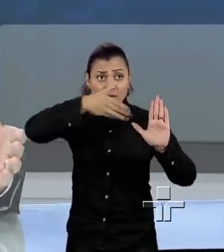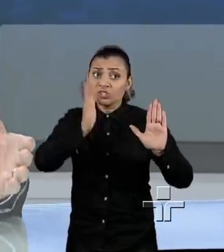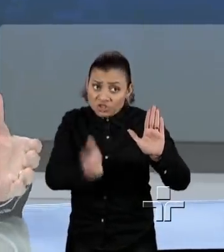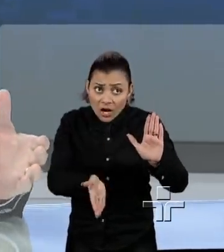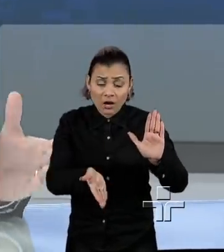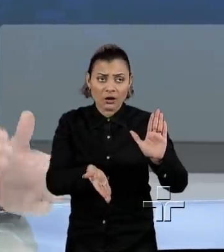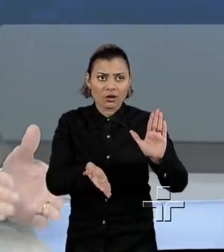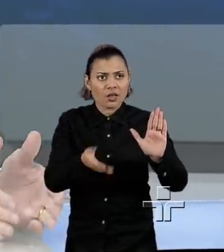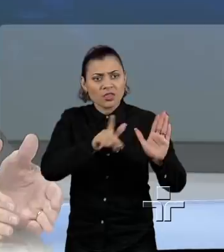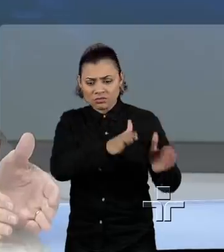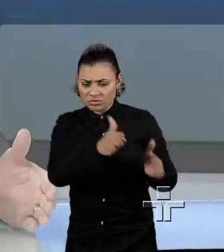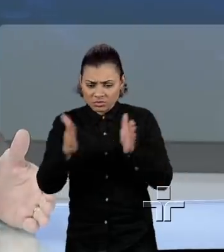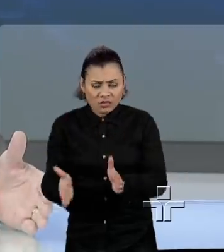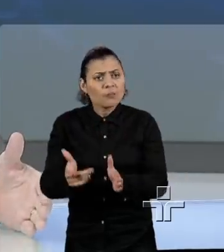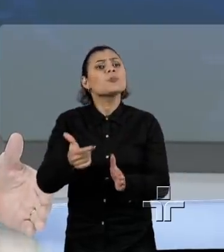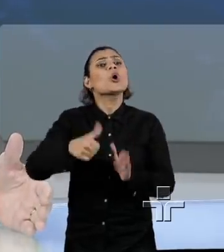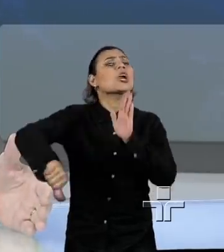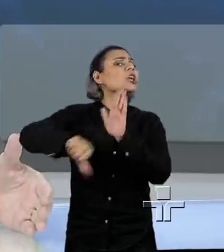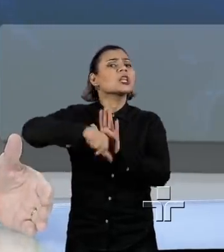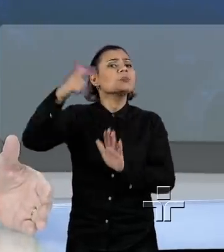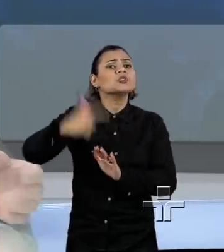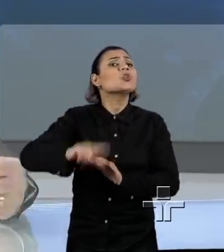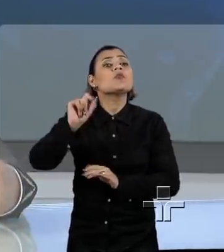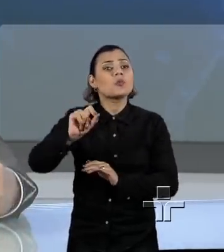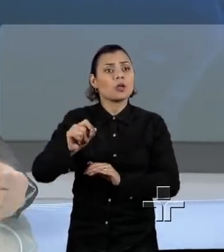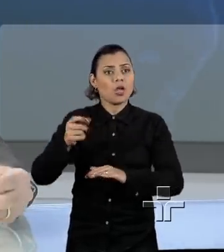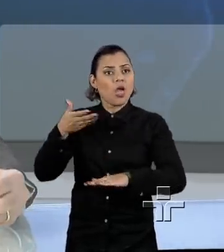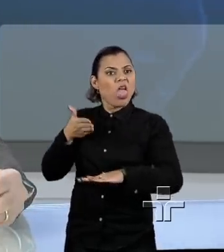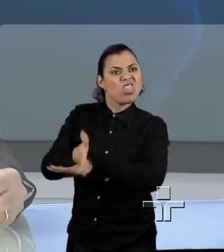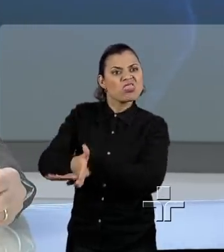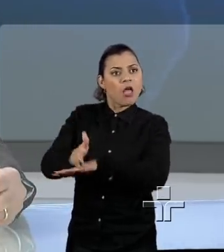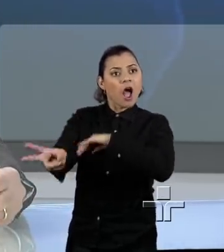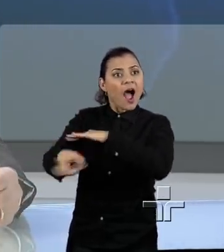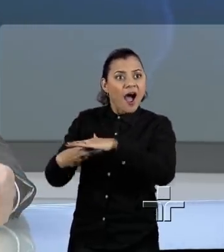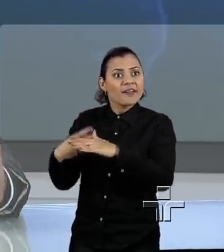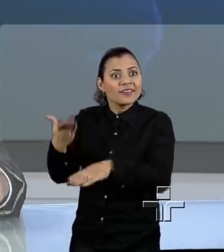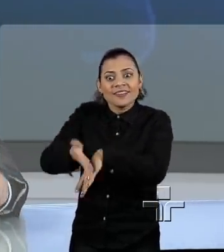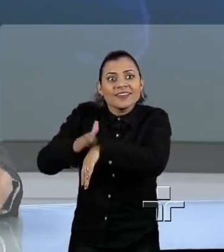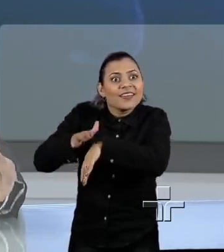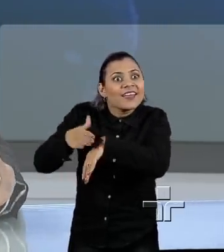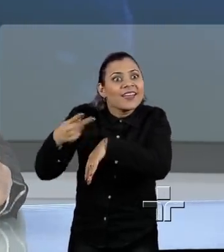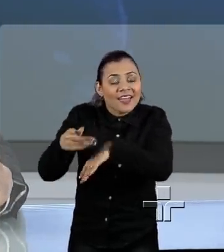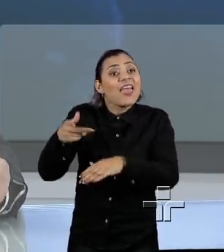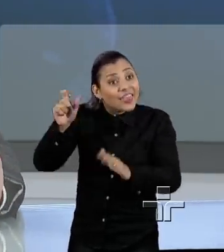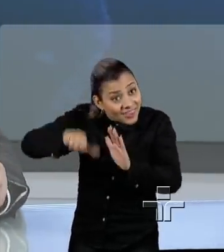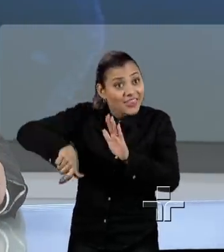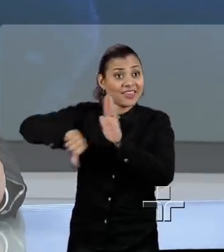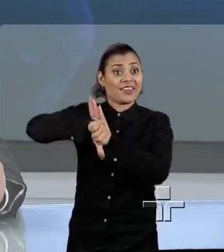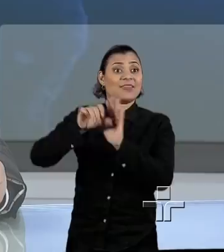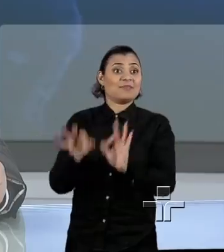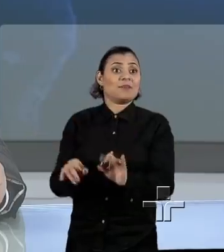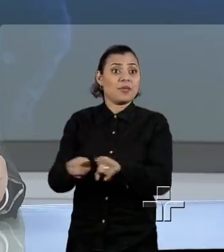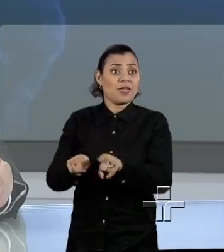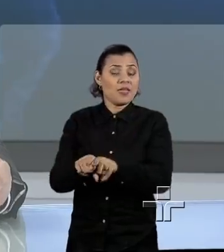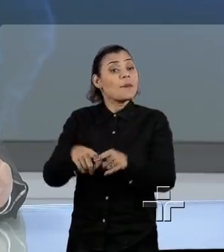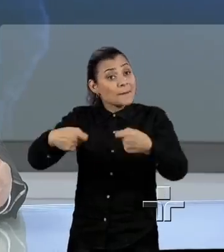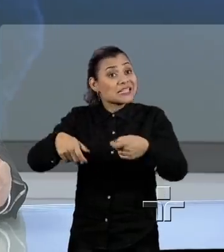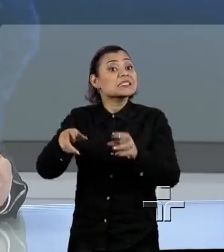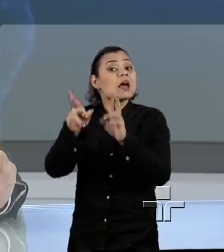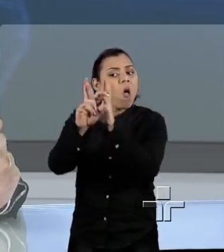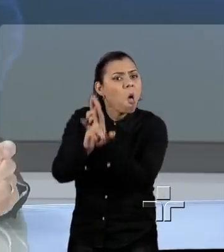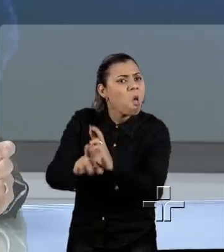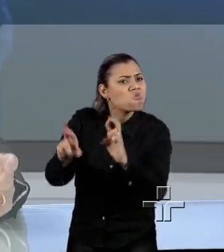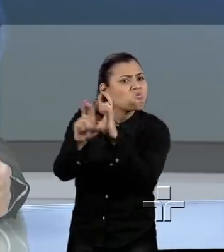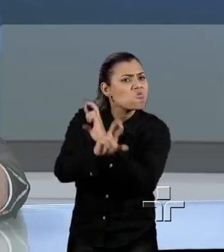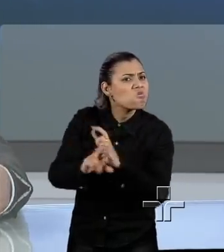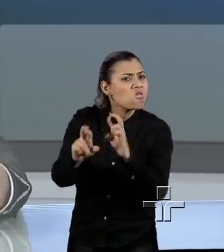depois disso, um outro crime cometido para vazar informações ainda não confirmadas, que dependem de perícia. Não é, Paulo? É